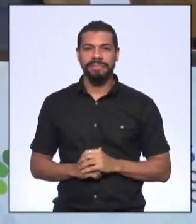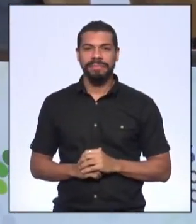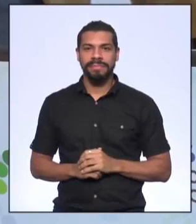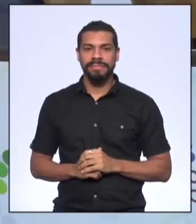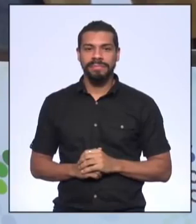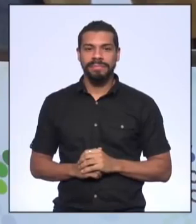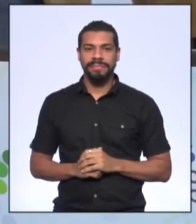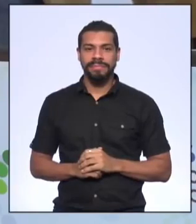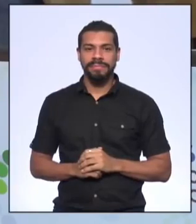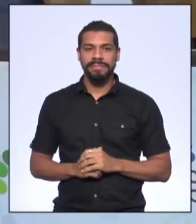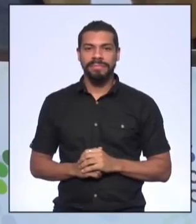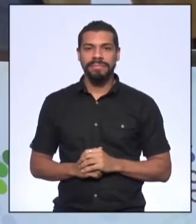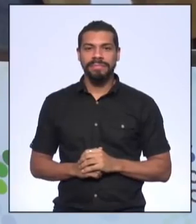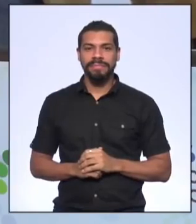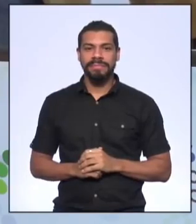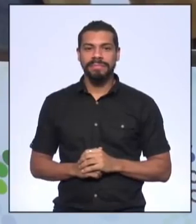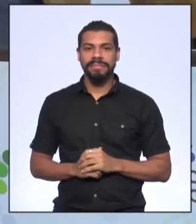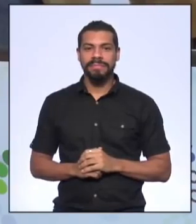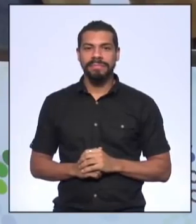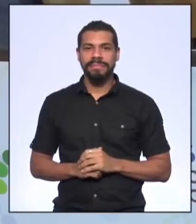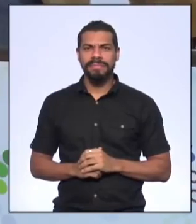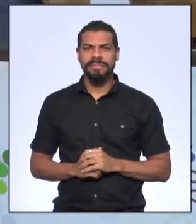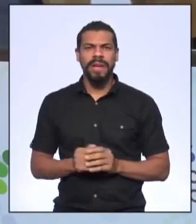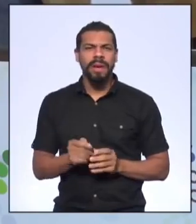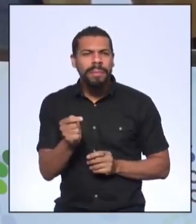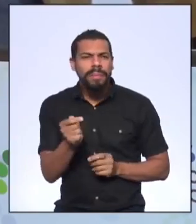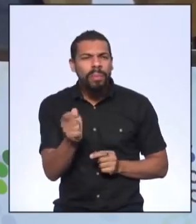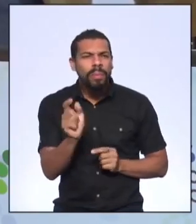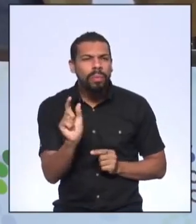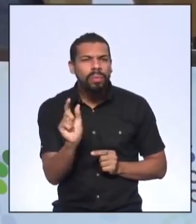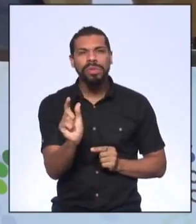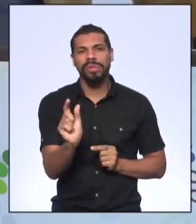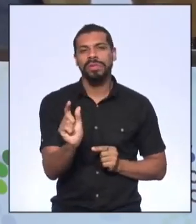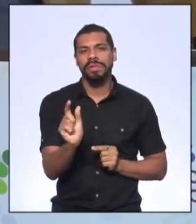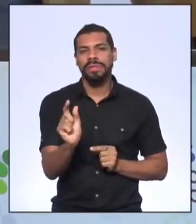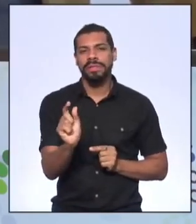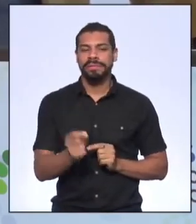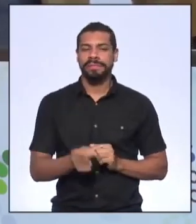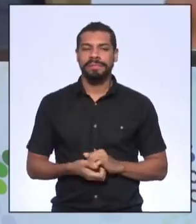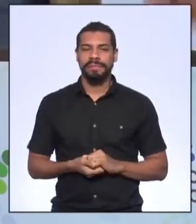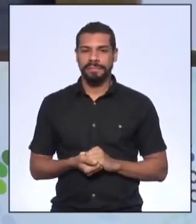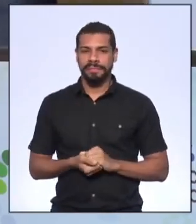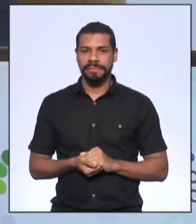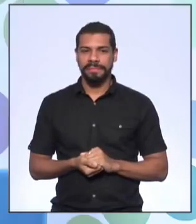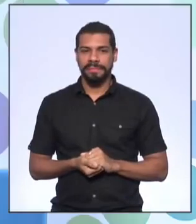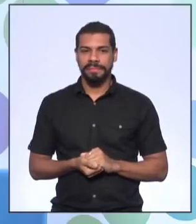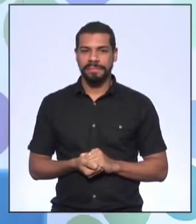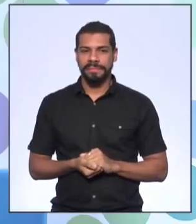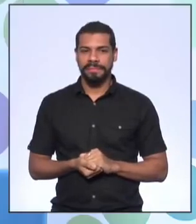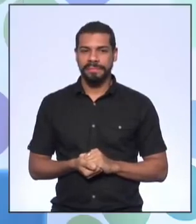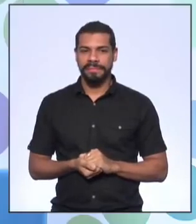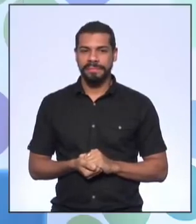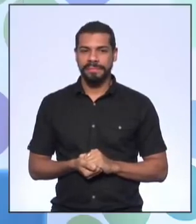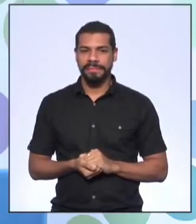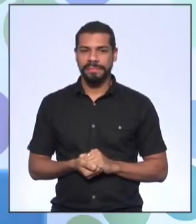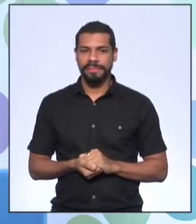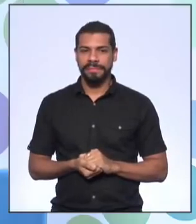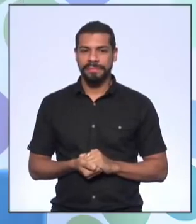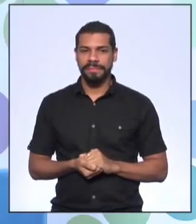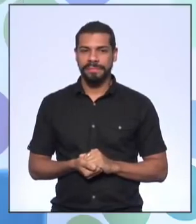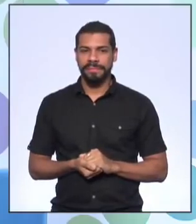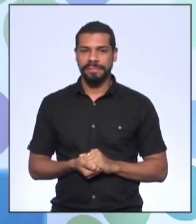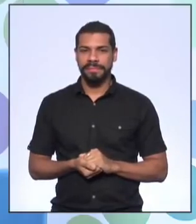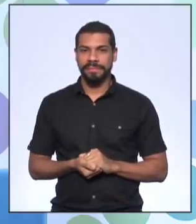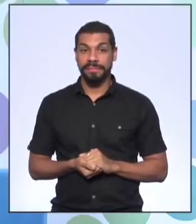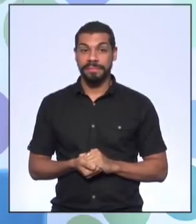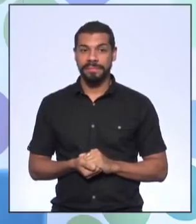Isso aí, ó. Tá vendo? Tá girando bem pouquinho, ó. Tá girando pouco. Devido a esse sistema aqui também,